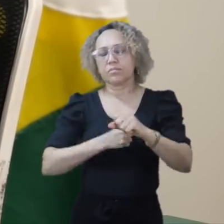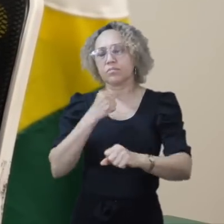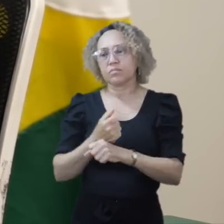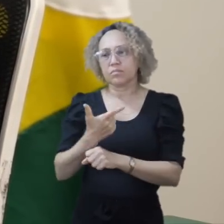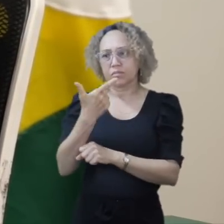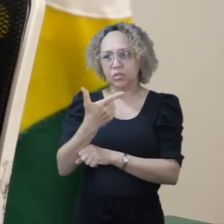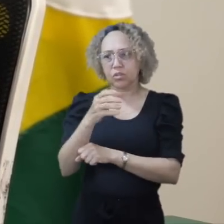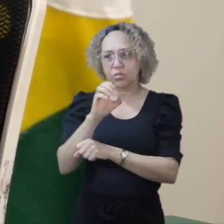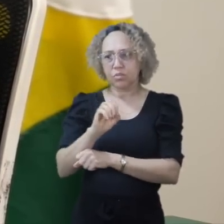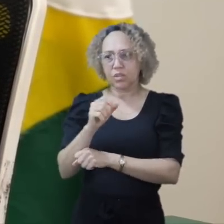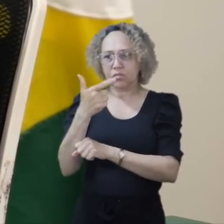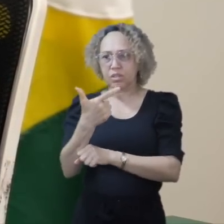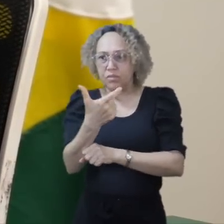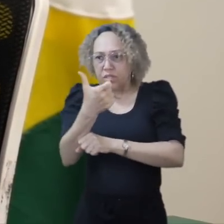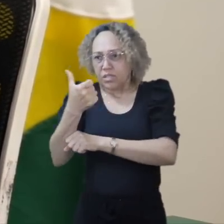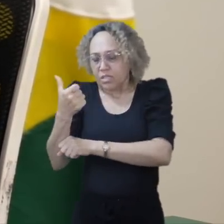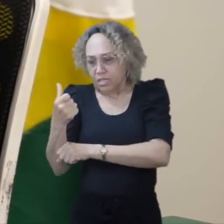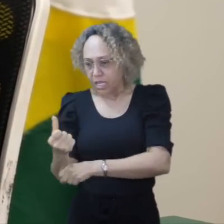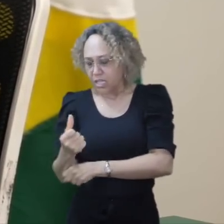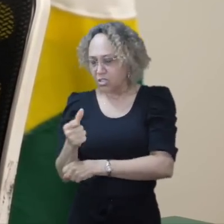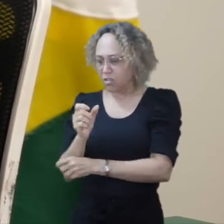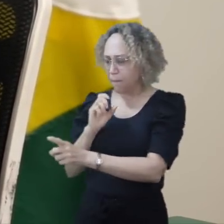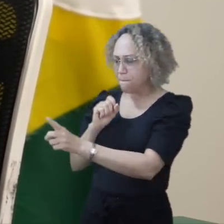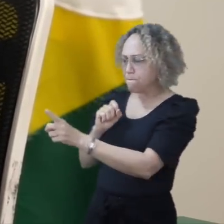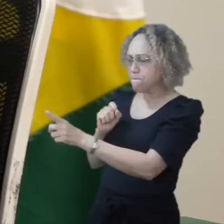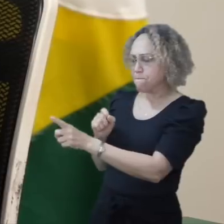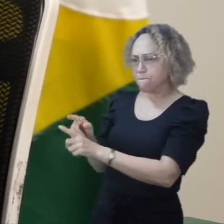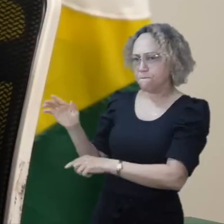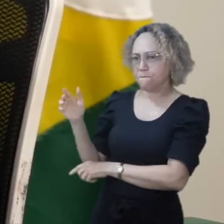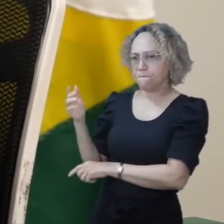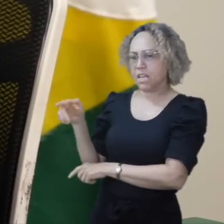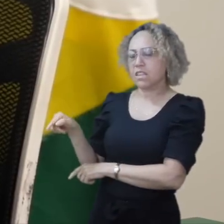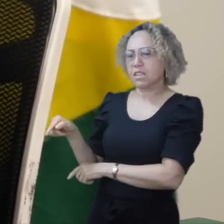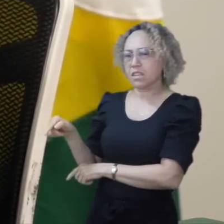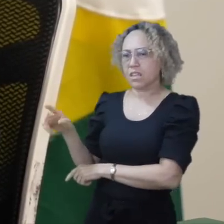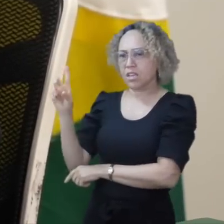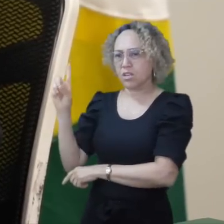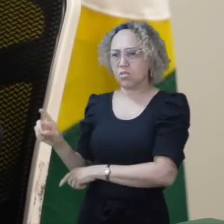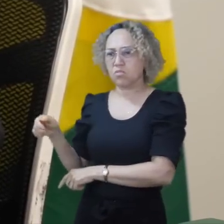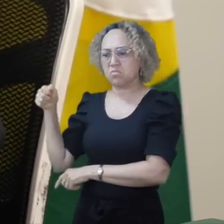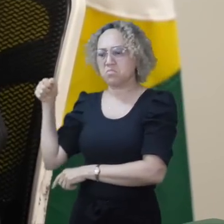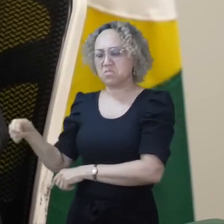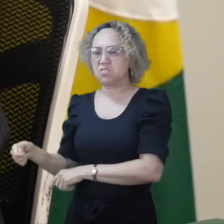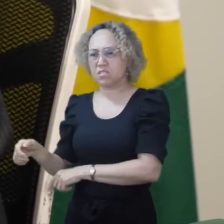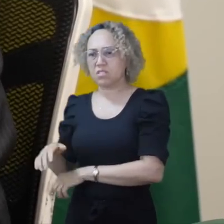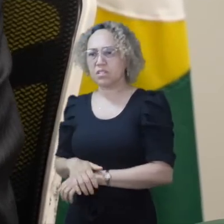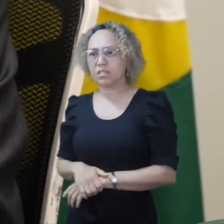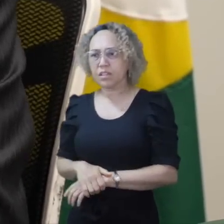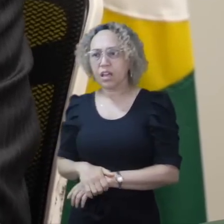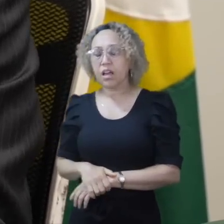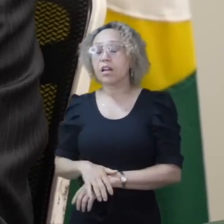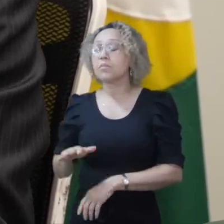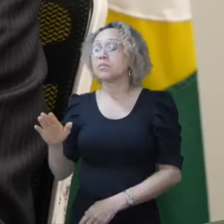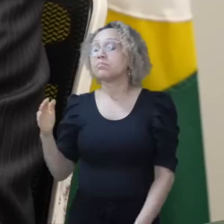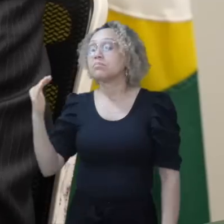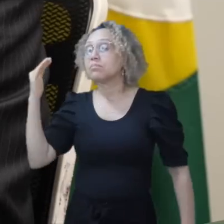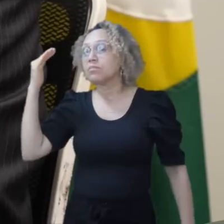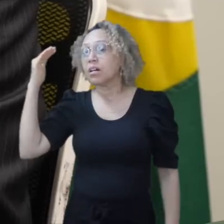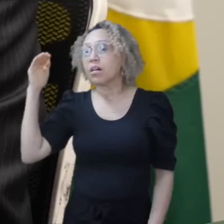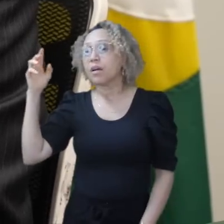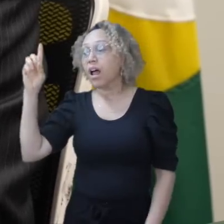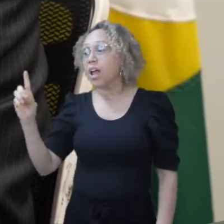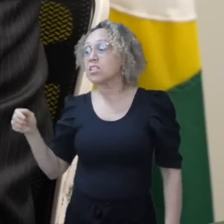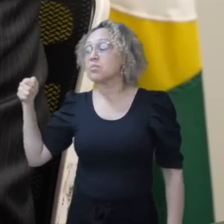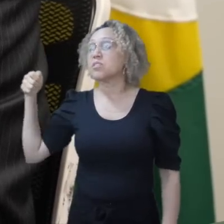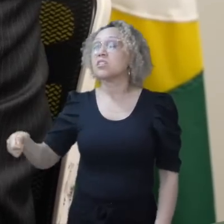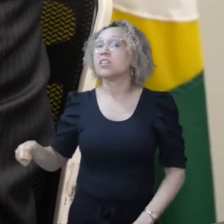mais uma vez, derrotarmos a extrema-direita, os filhotes do Bolsonaro, ou ele ou quem ele indicar. A extrema-direita não